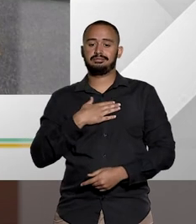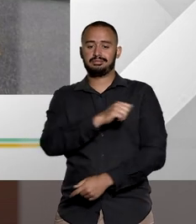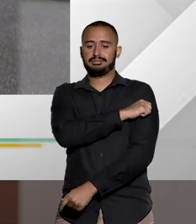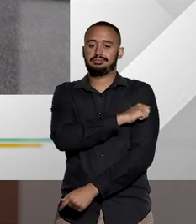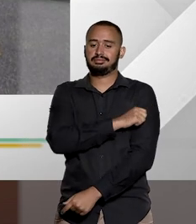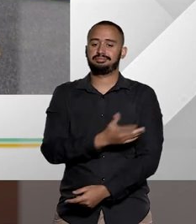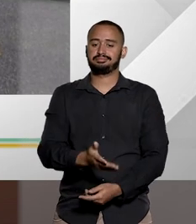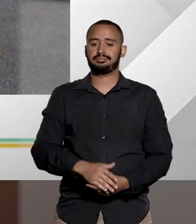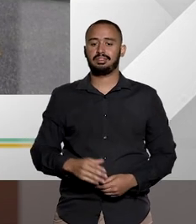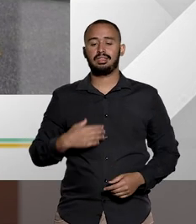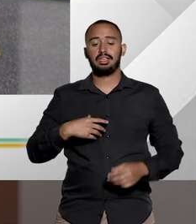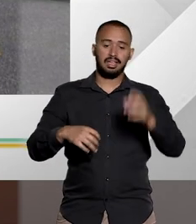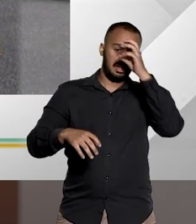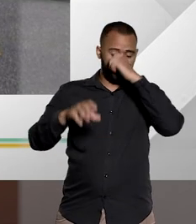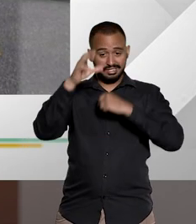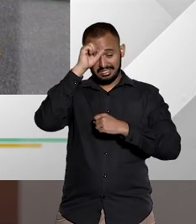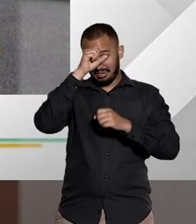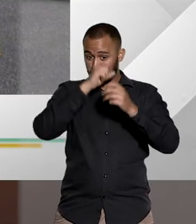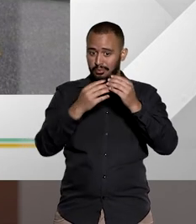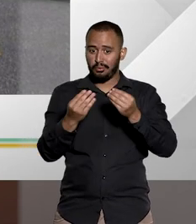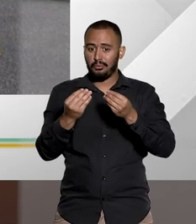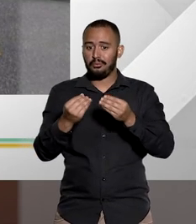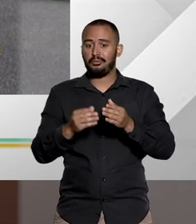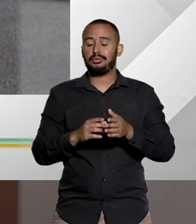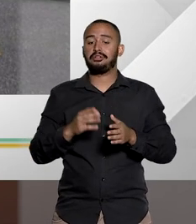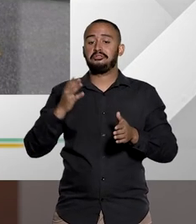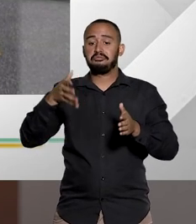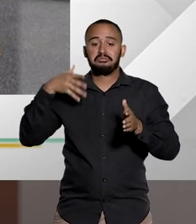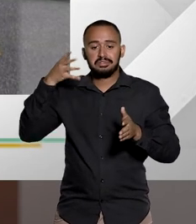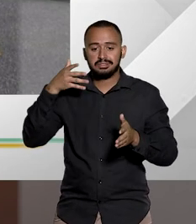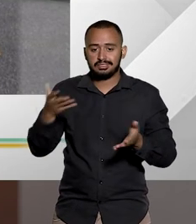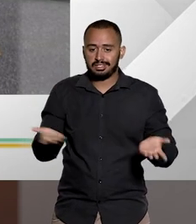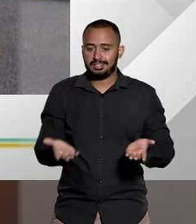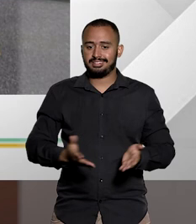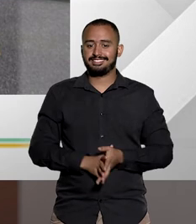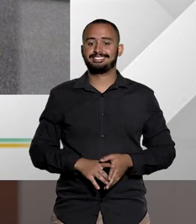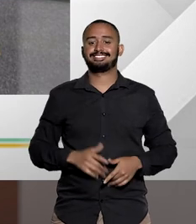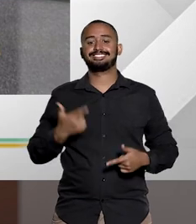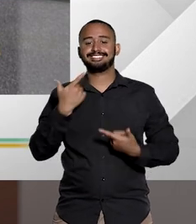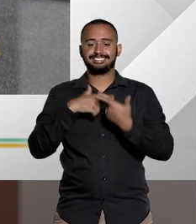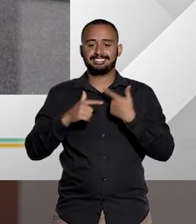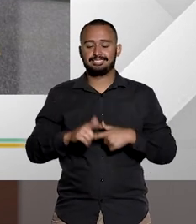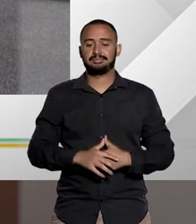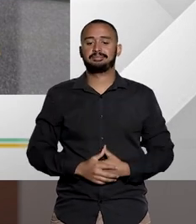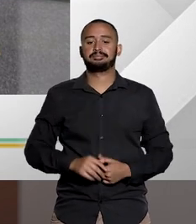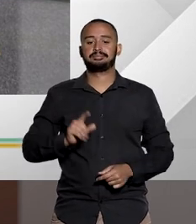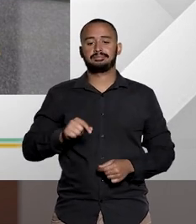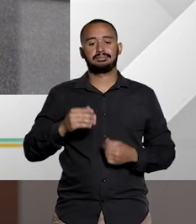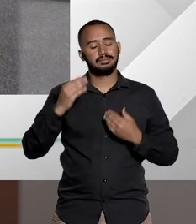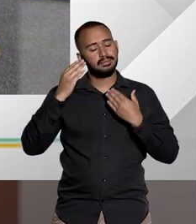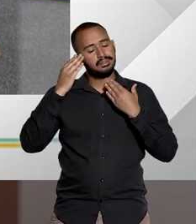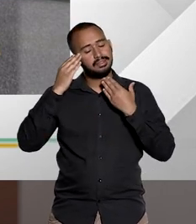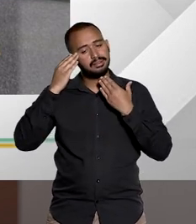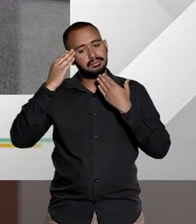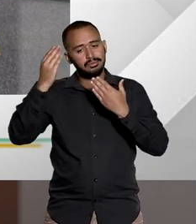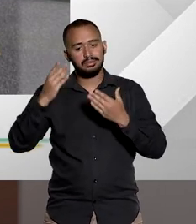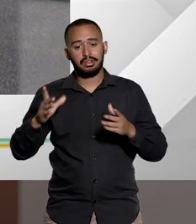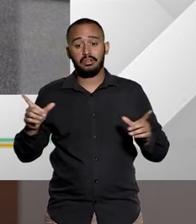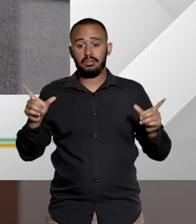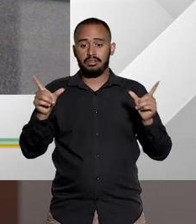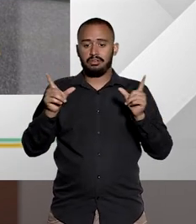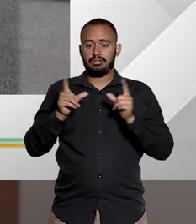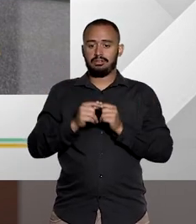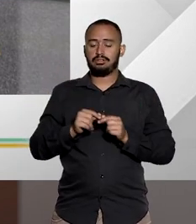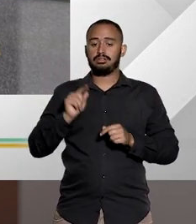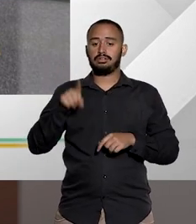E com certeza a gente aprende entrevistando também, né, Tiago? Exatamente, Fátima. É isso, pessoal. Antes de encerrar, eu